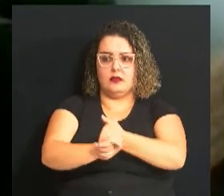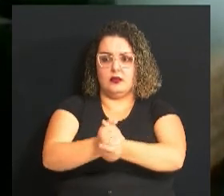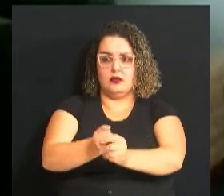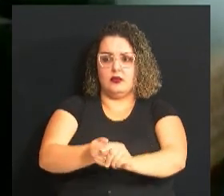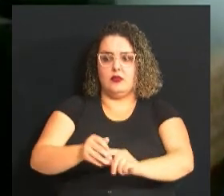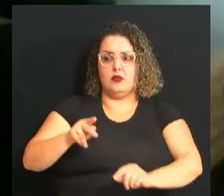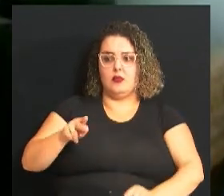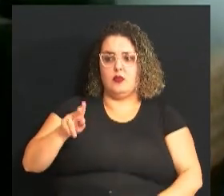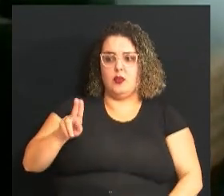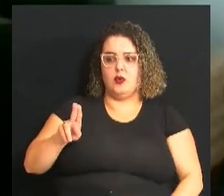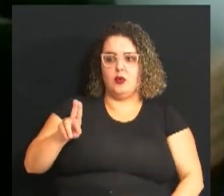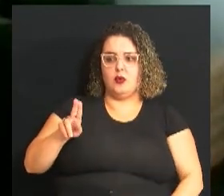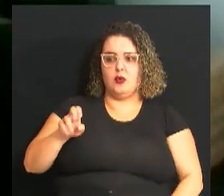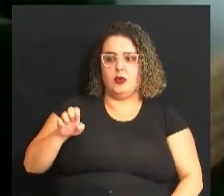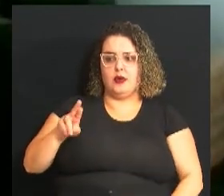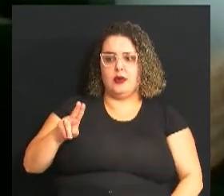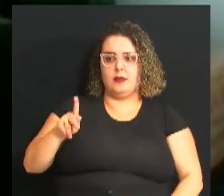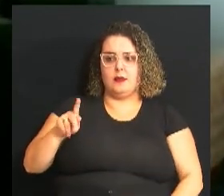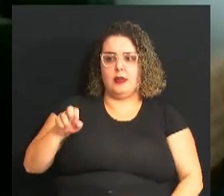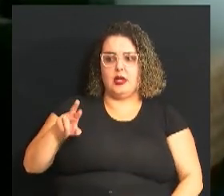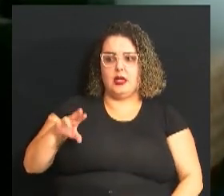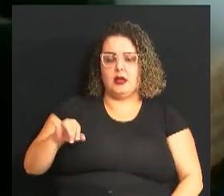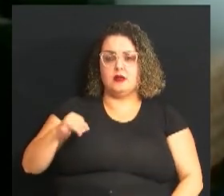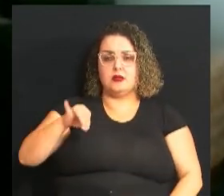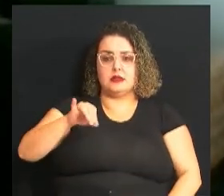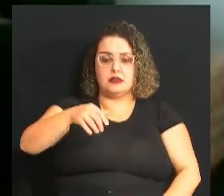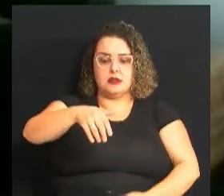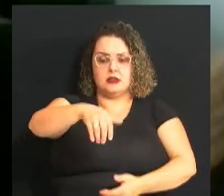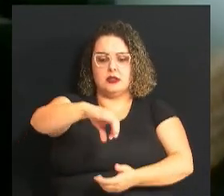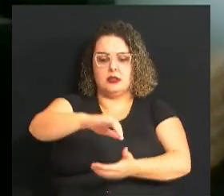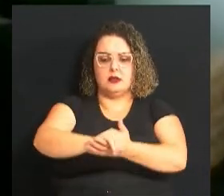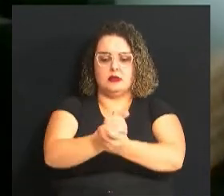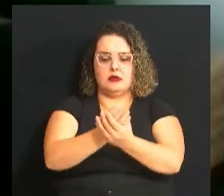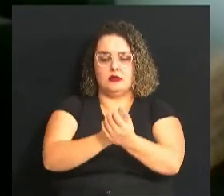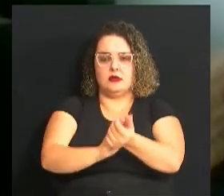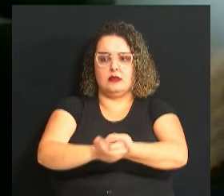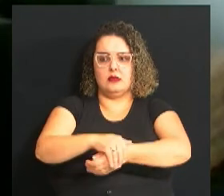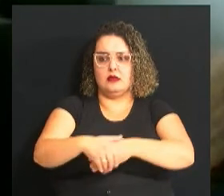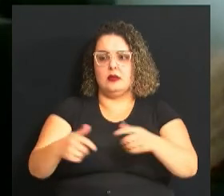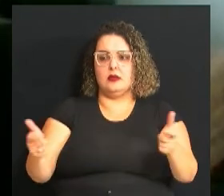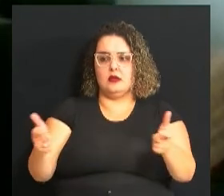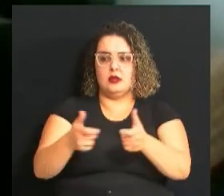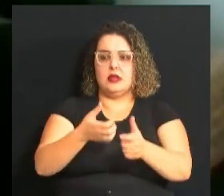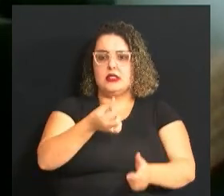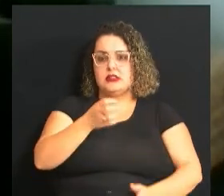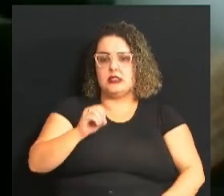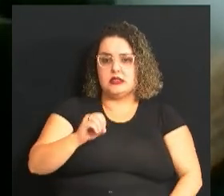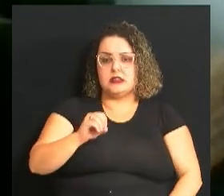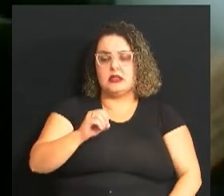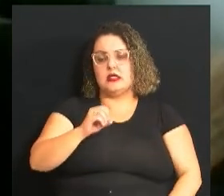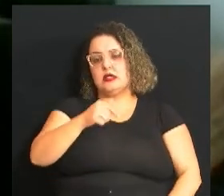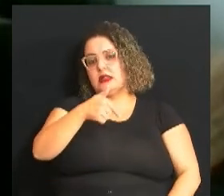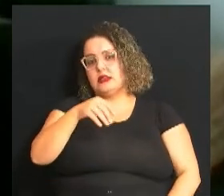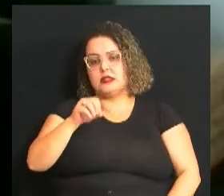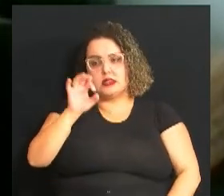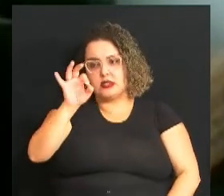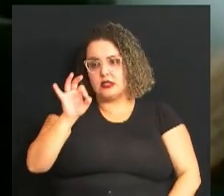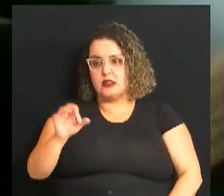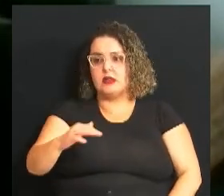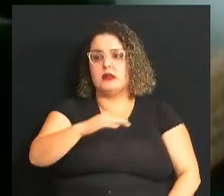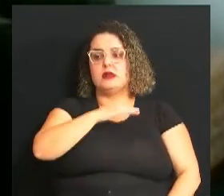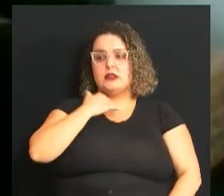porque ele observou que se a gente lavasse a mão, a gente reduzia em 60%, 70% as mortes